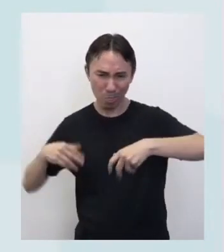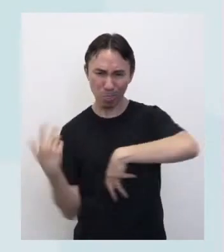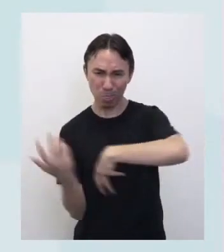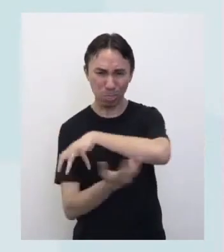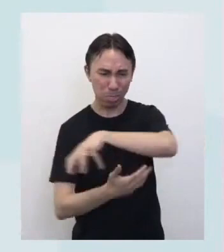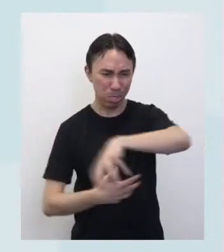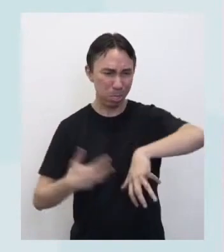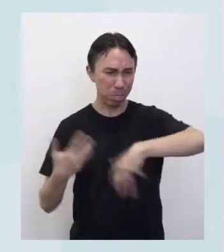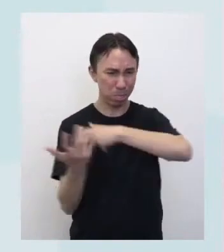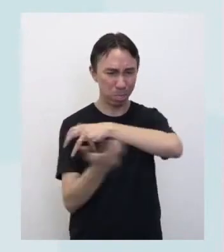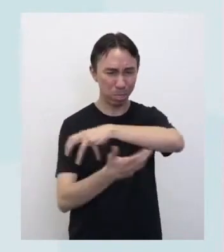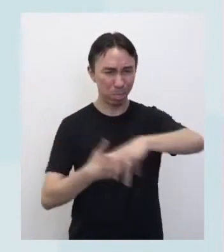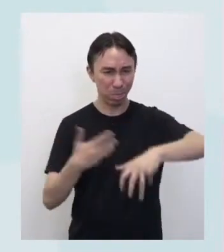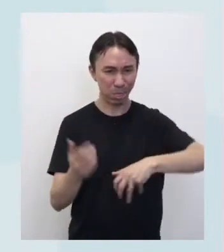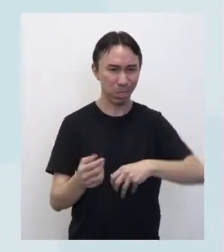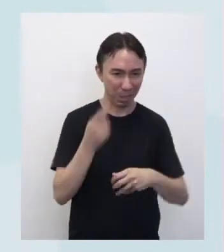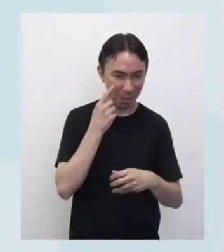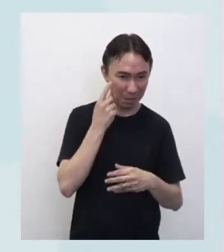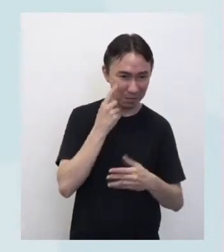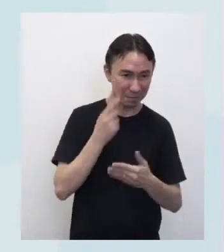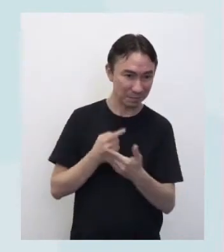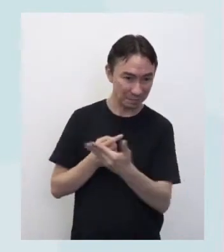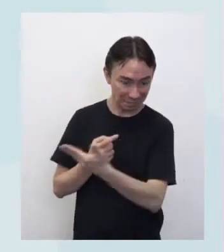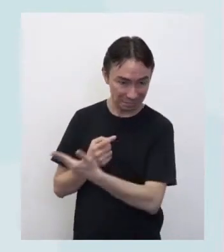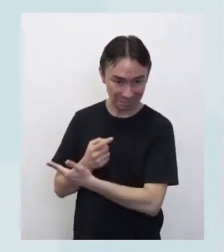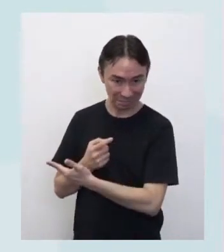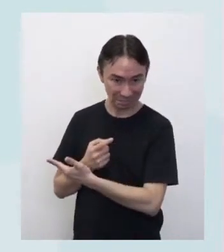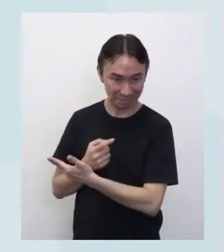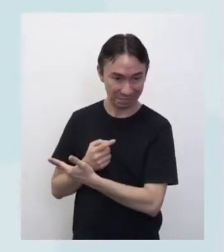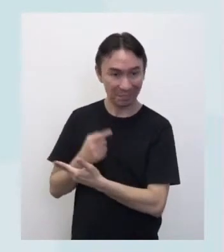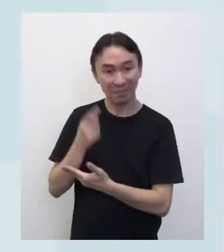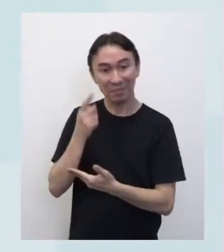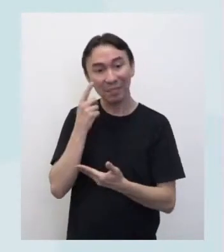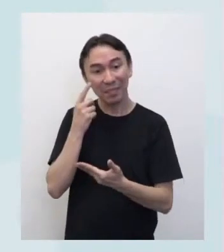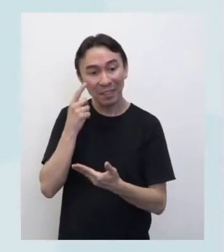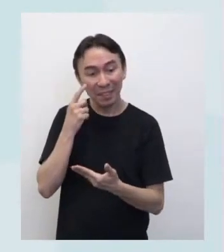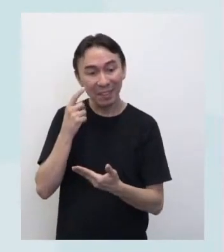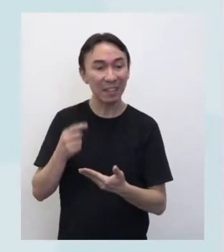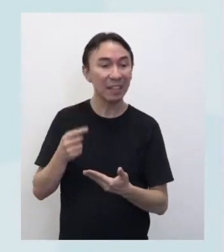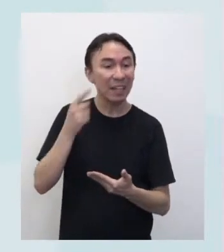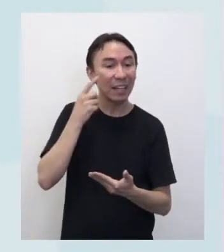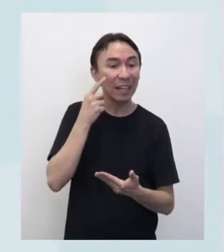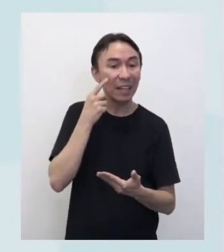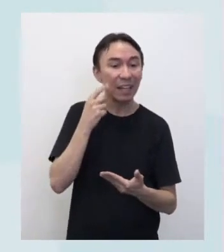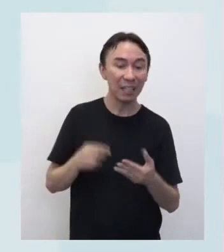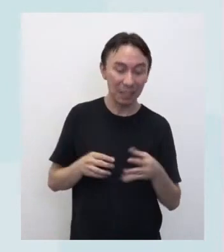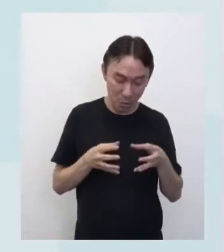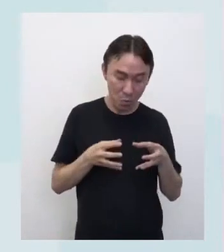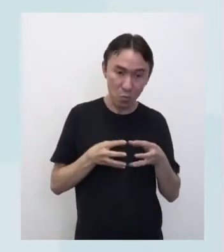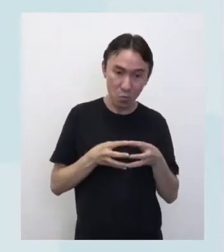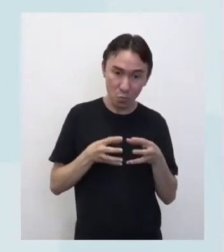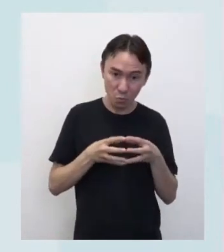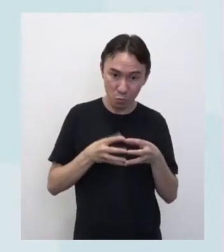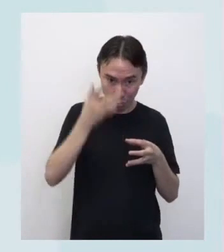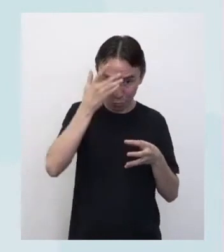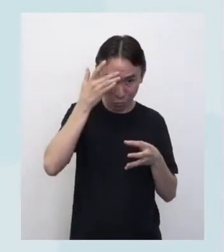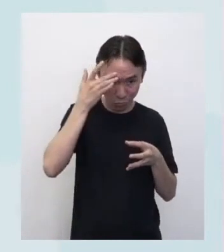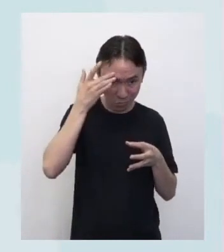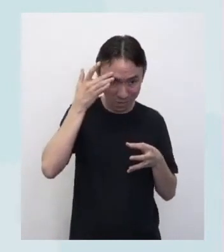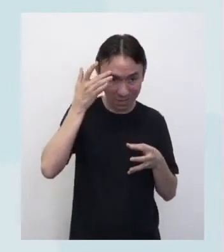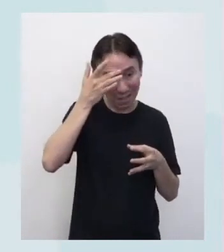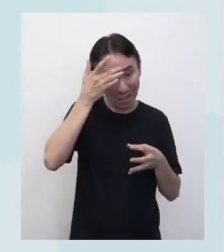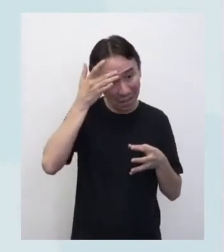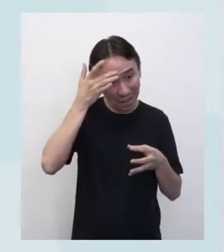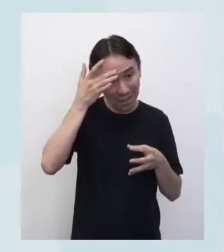notarem, nesse primeiro plano, no centro da tela, ali na parte inferior, nós temos um grupinho de pessoas que